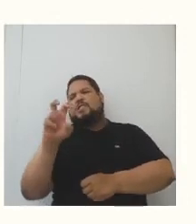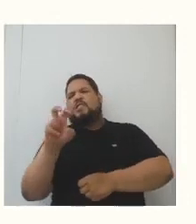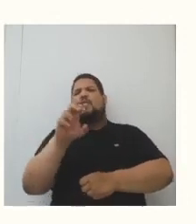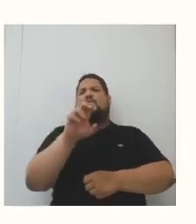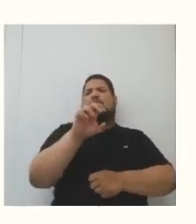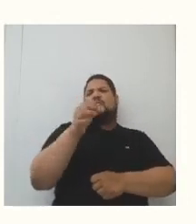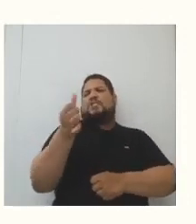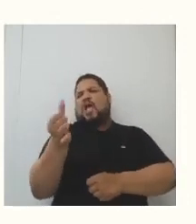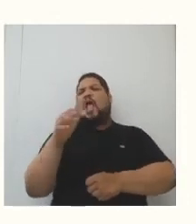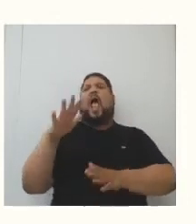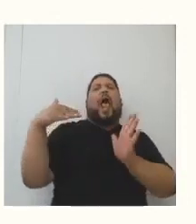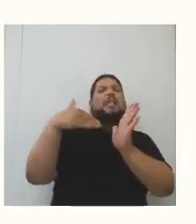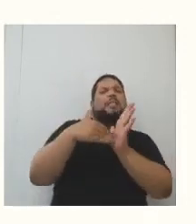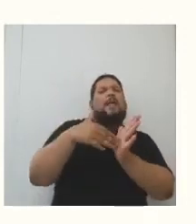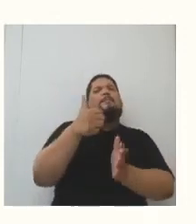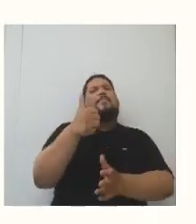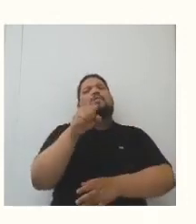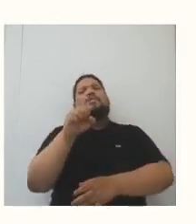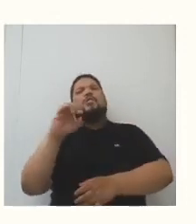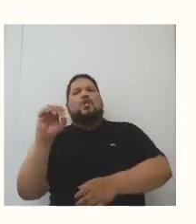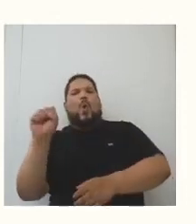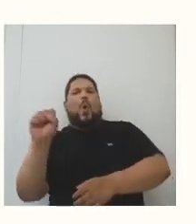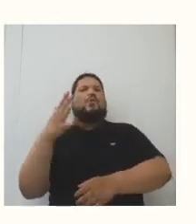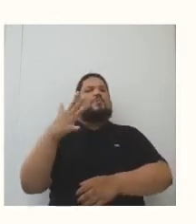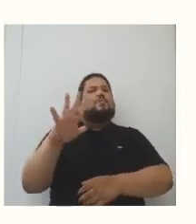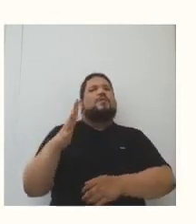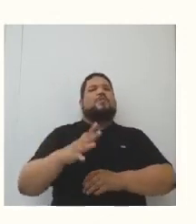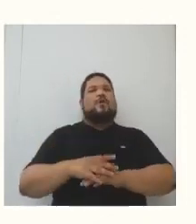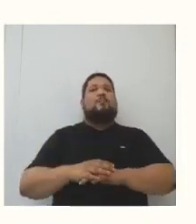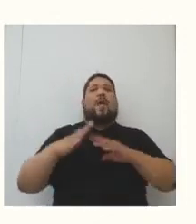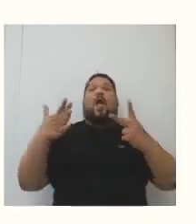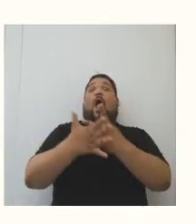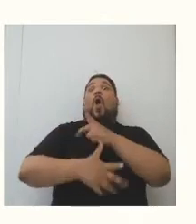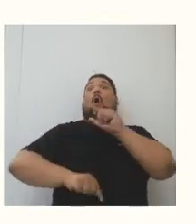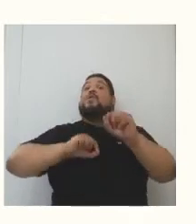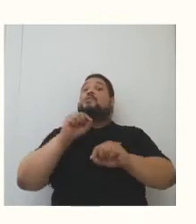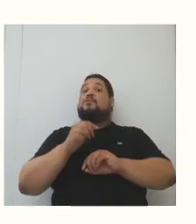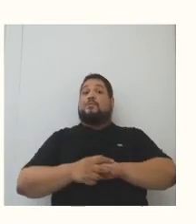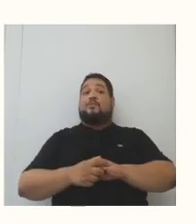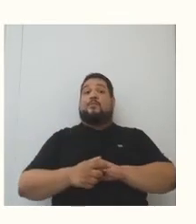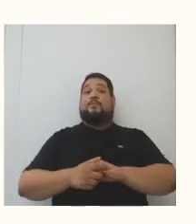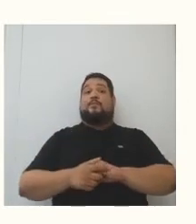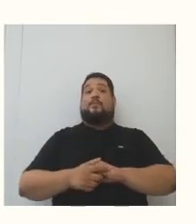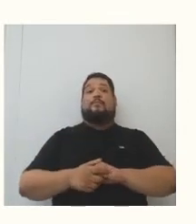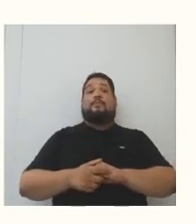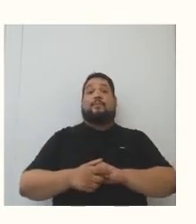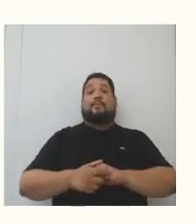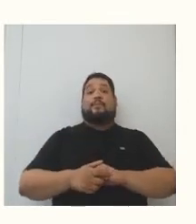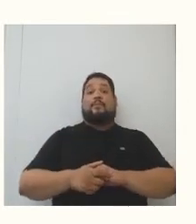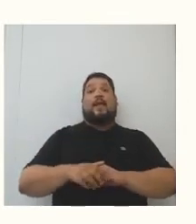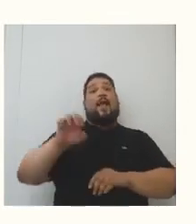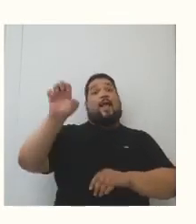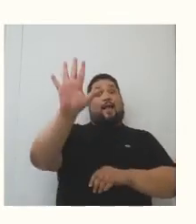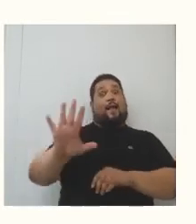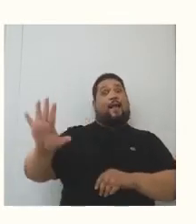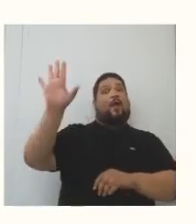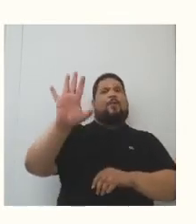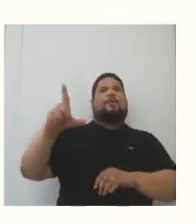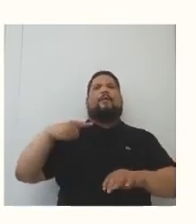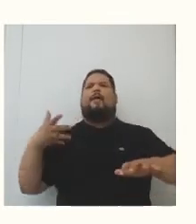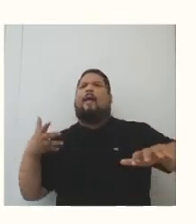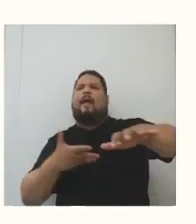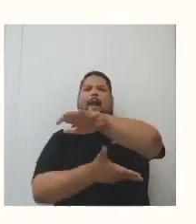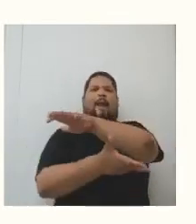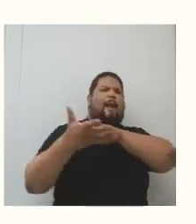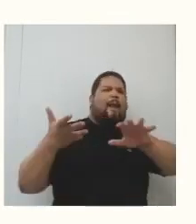6, até no máximo 8, basicamente, o que estava acontecendo na Europa durante esse período, pessoal? A Europa vinha de